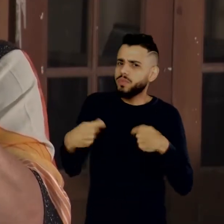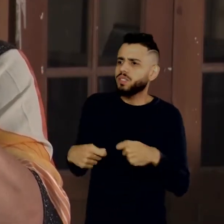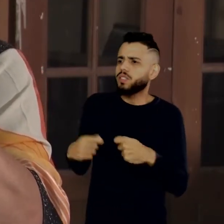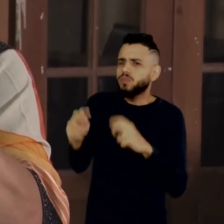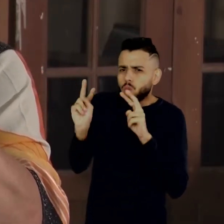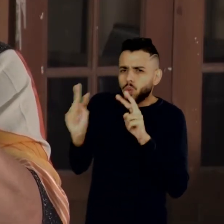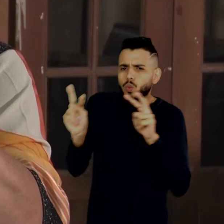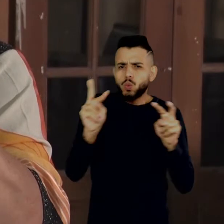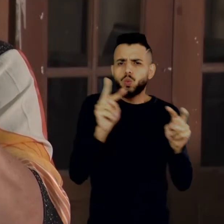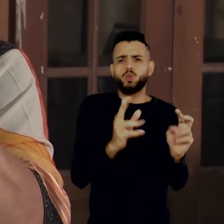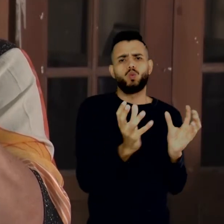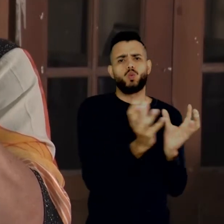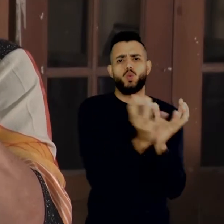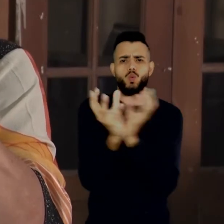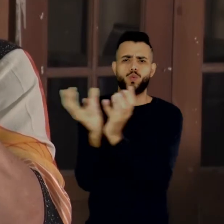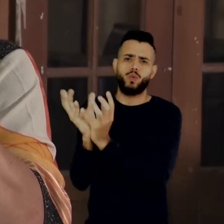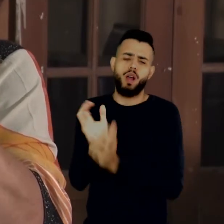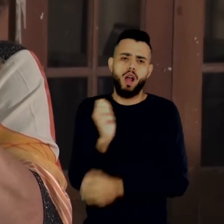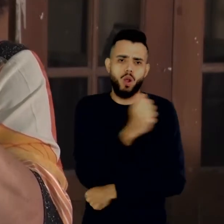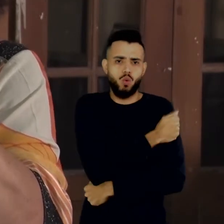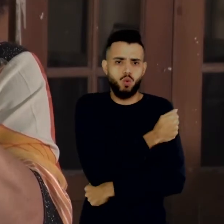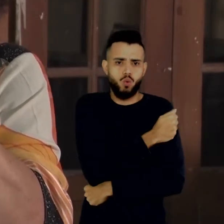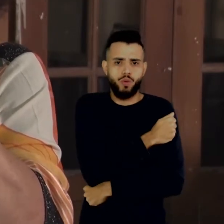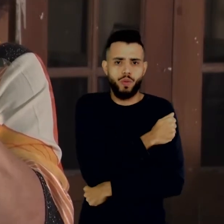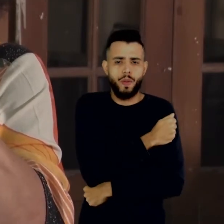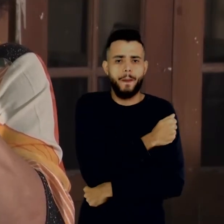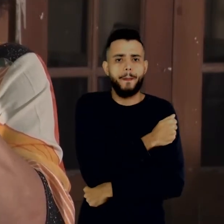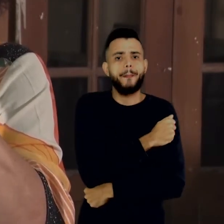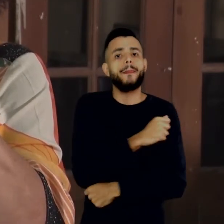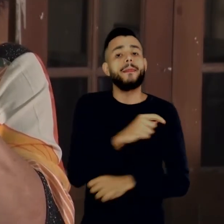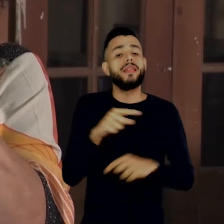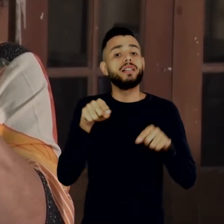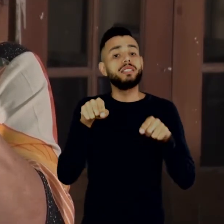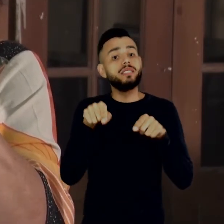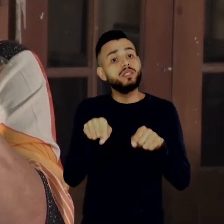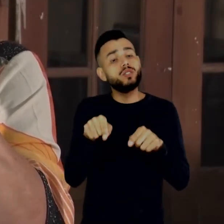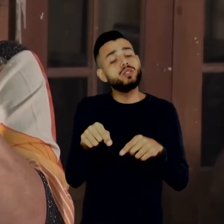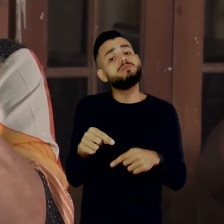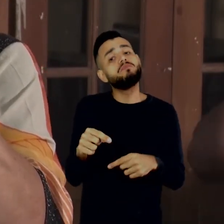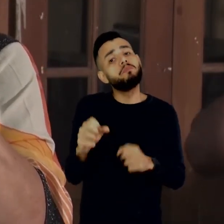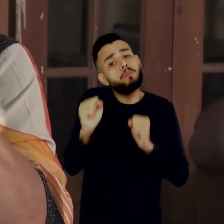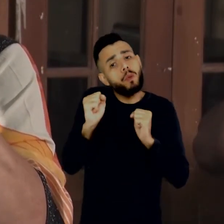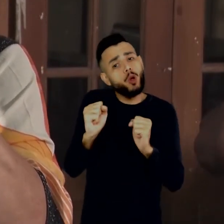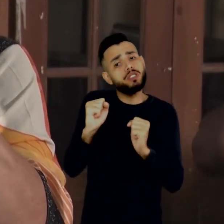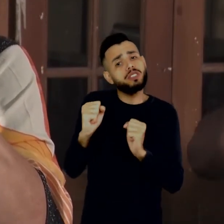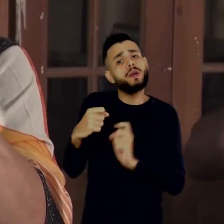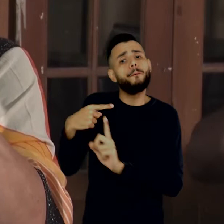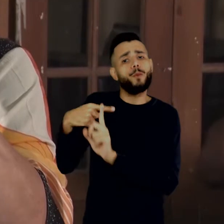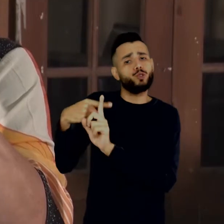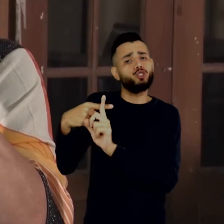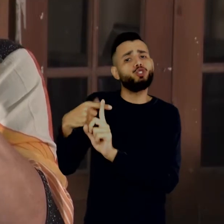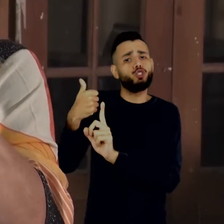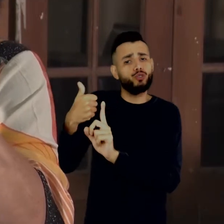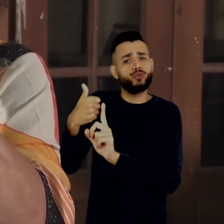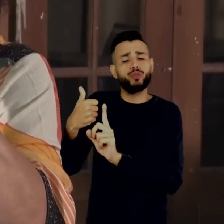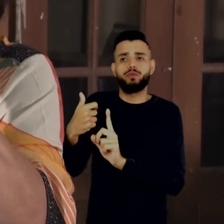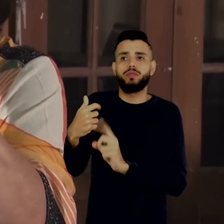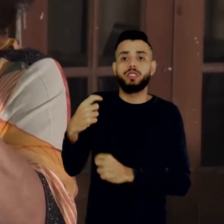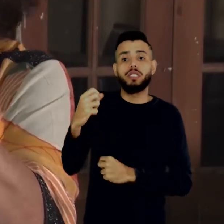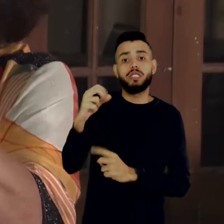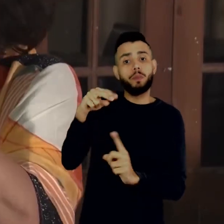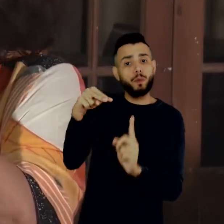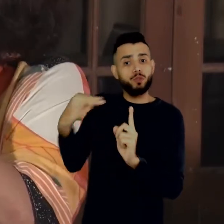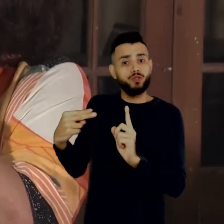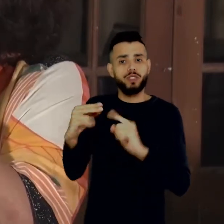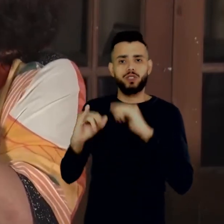para o conjunto dos estudantes. Então, esse é, vamos dizer assim, um efeito positivo também, né, do ponto de vista institucional,